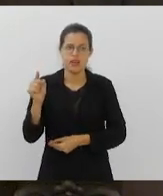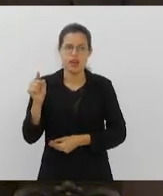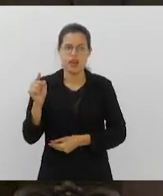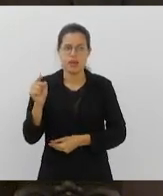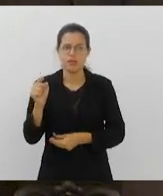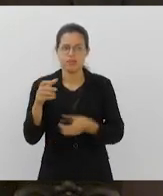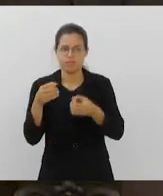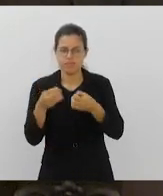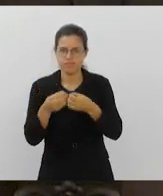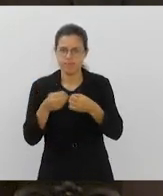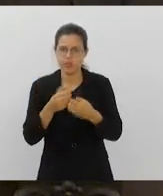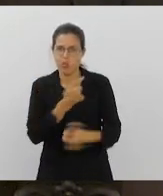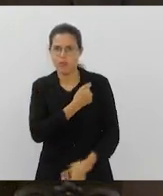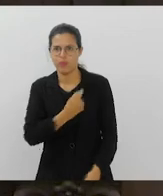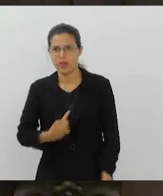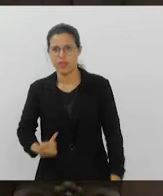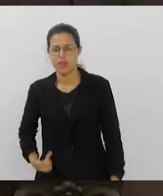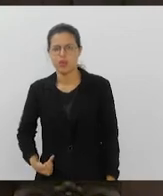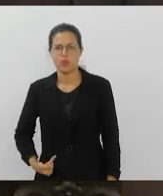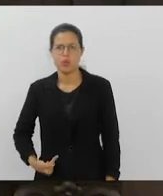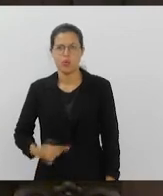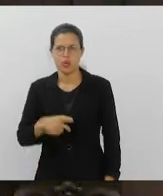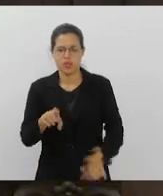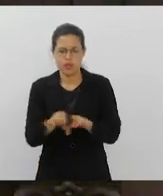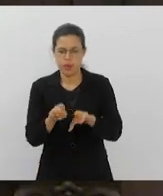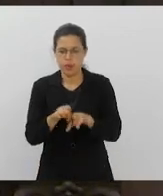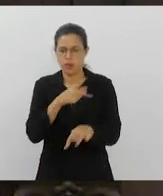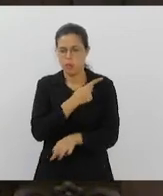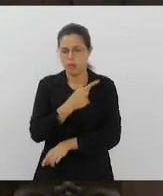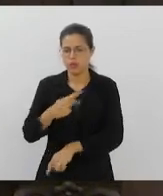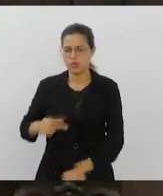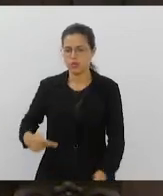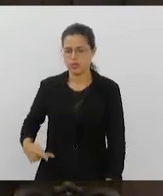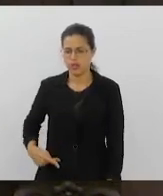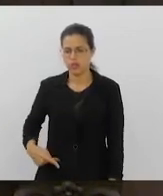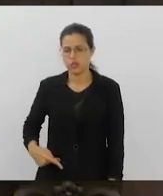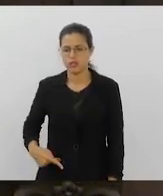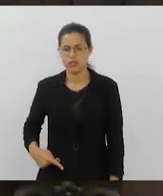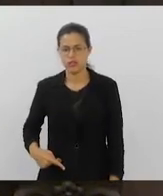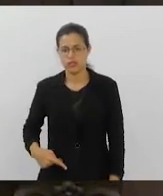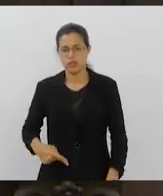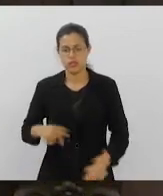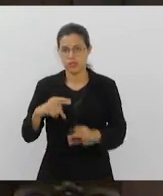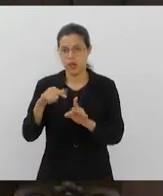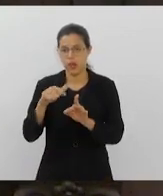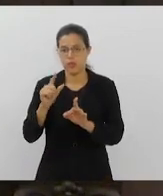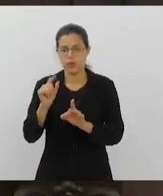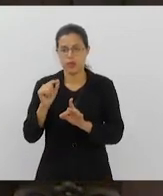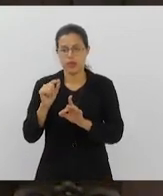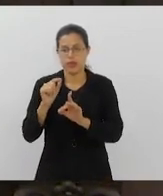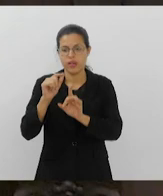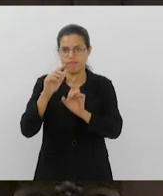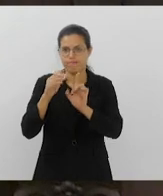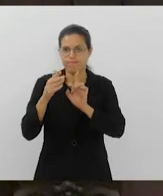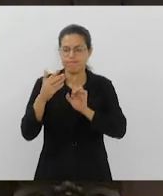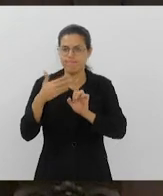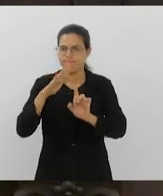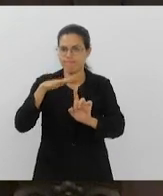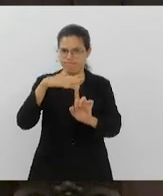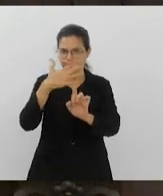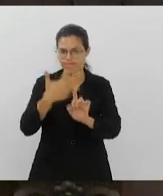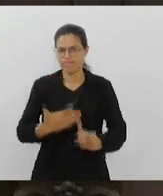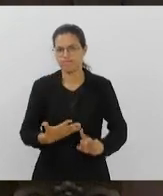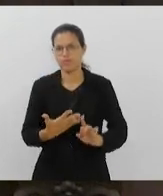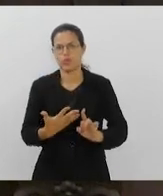ao lado do presidente Rodrigo Bacelar, a todos os mestres aqui presentes, um reconhecimento por parte do Parlamento Fluminense, da população do Rio de